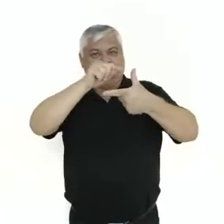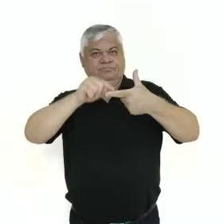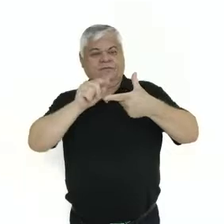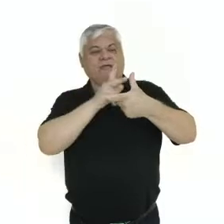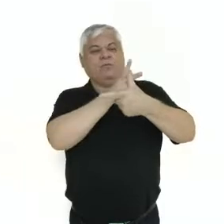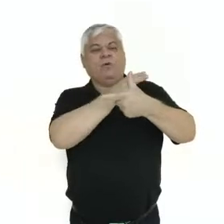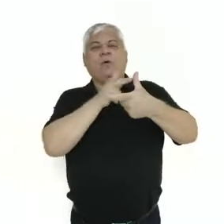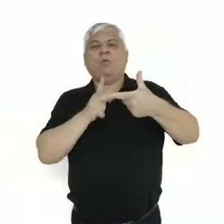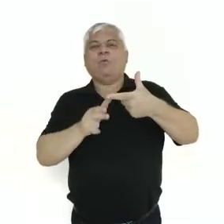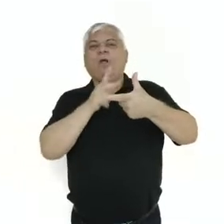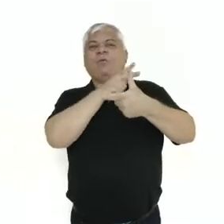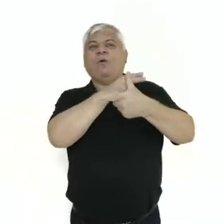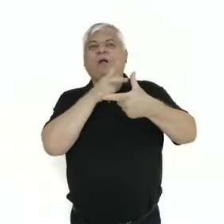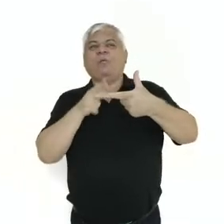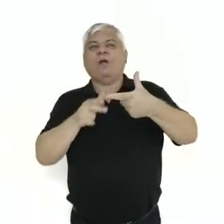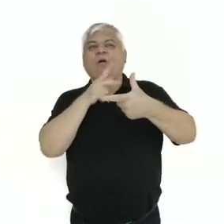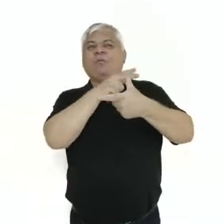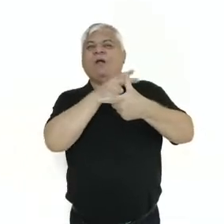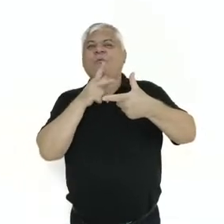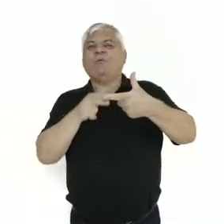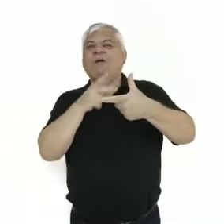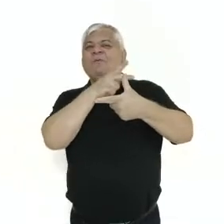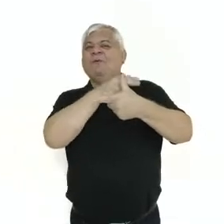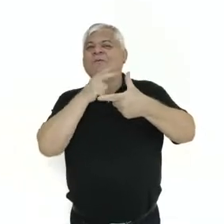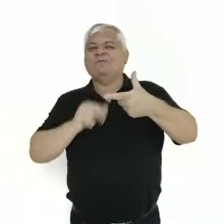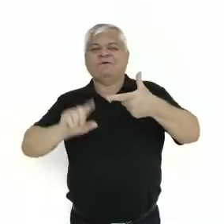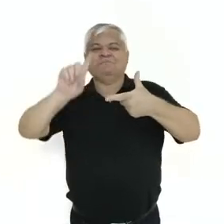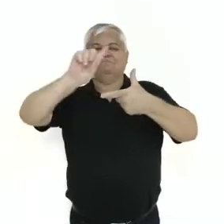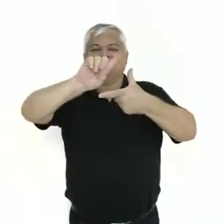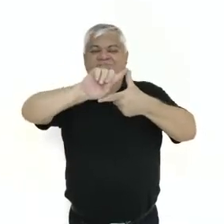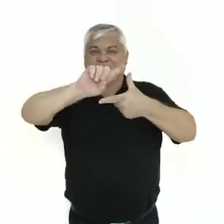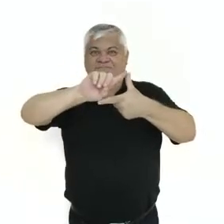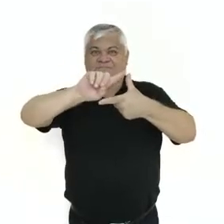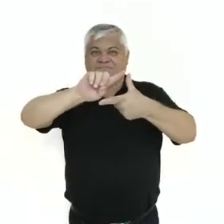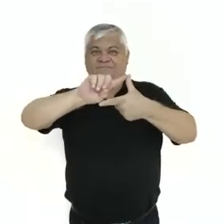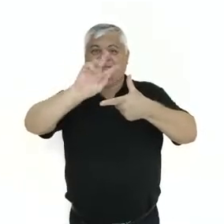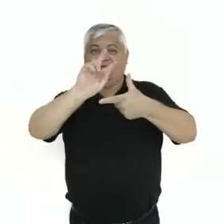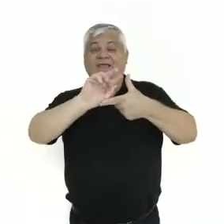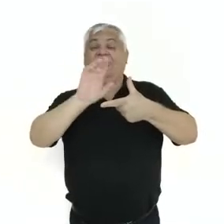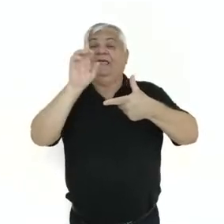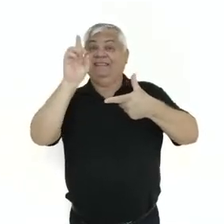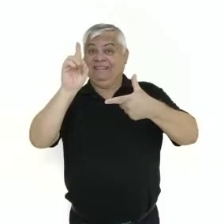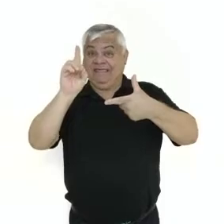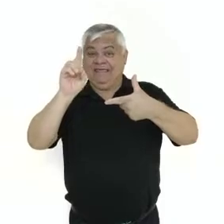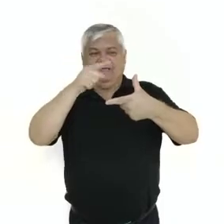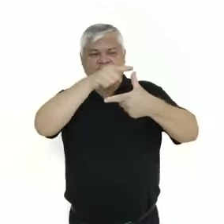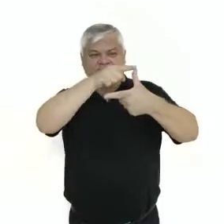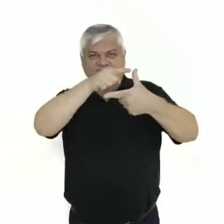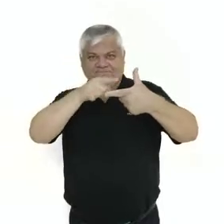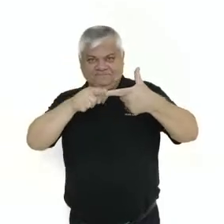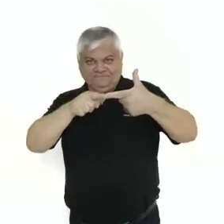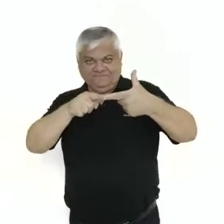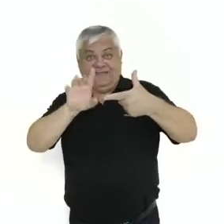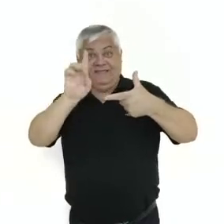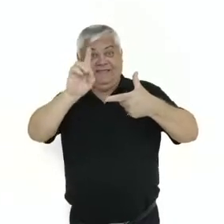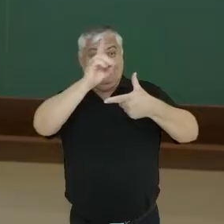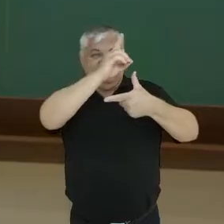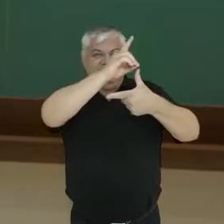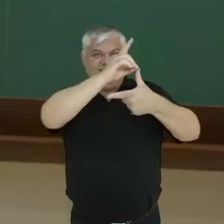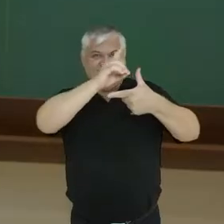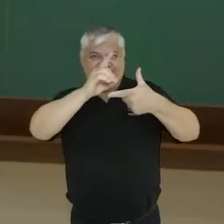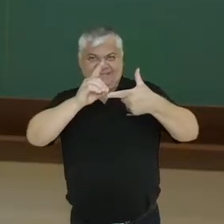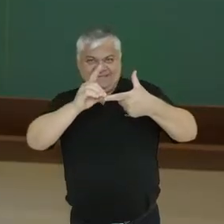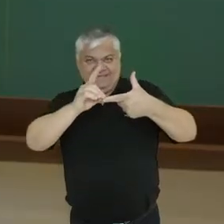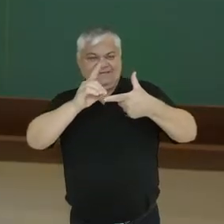cada um dos catetos ao quadrado também. Então, vai ficar assim, D é diagonal. Então, vamos usar a letra D, X, Y, A, B,